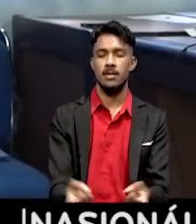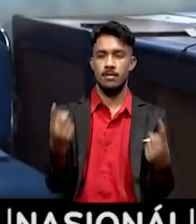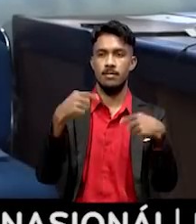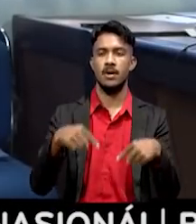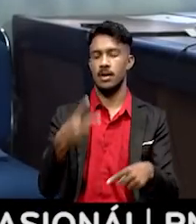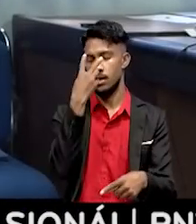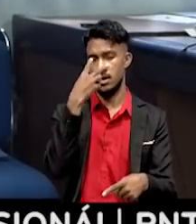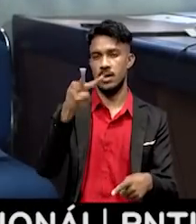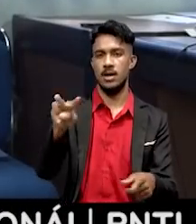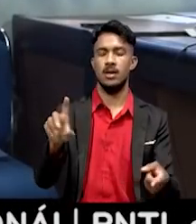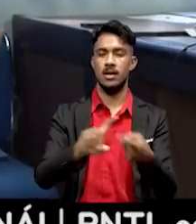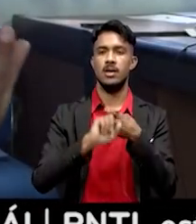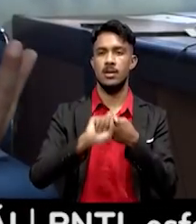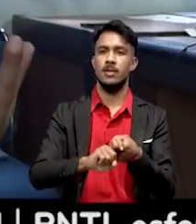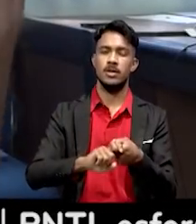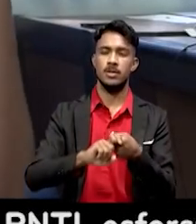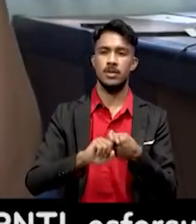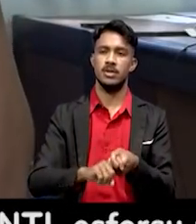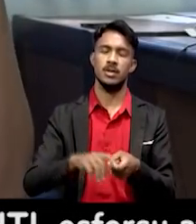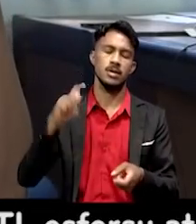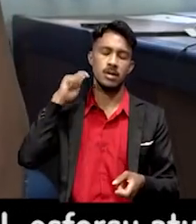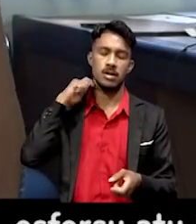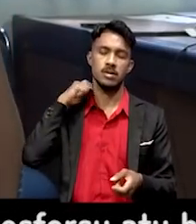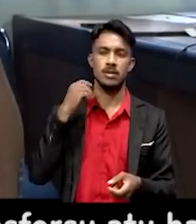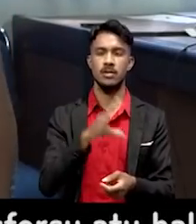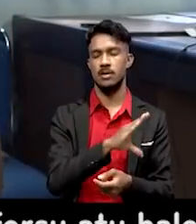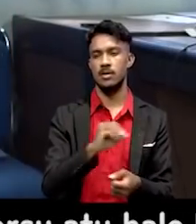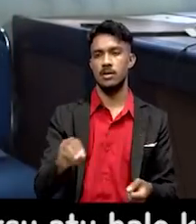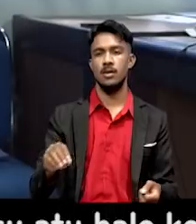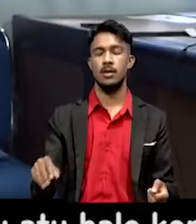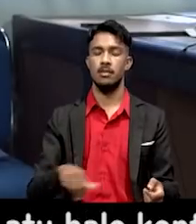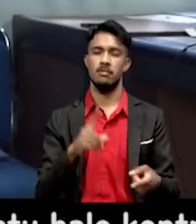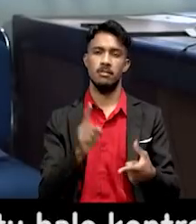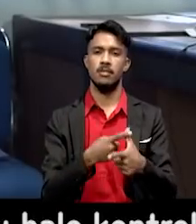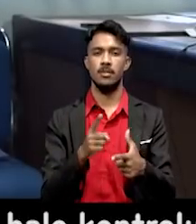relação emocional do que relação profissional né